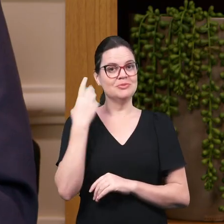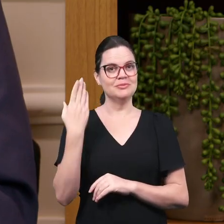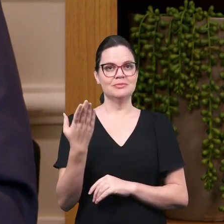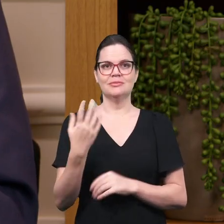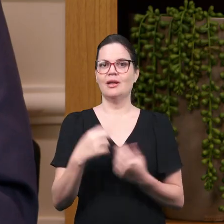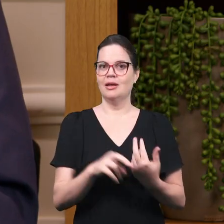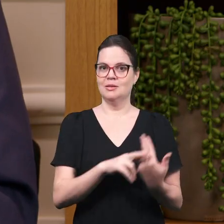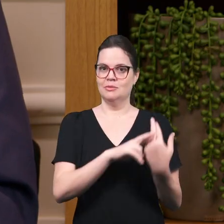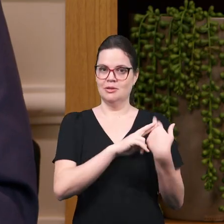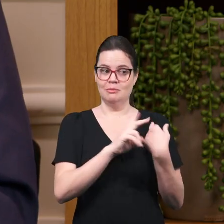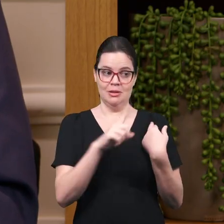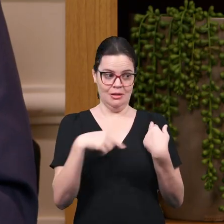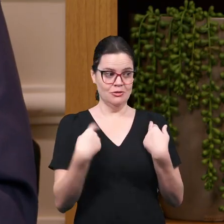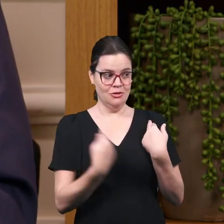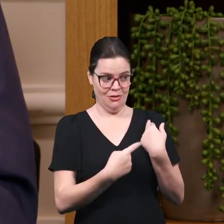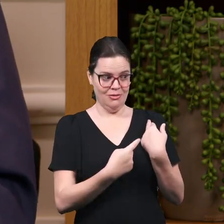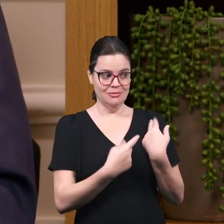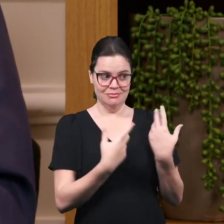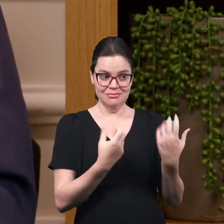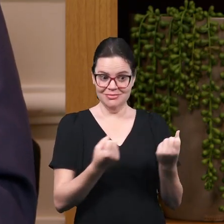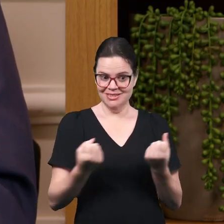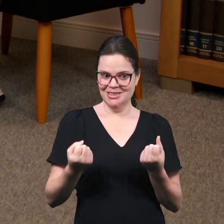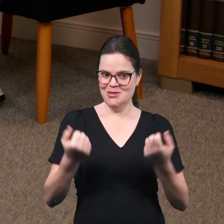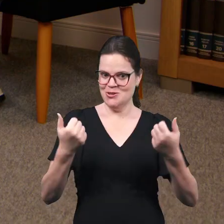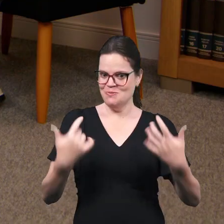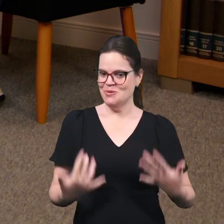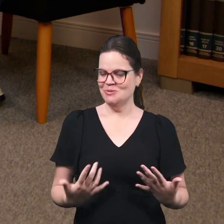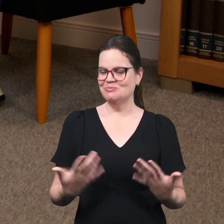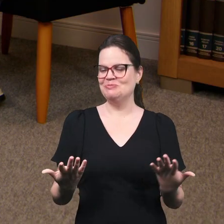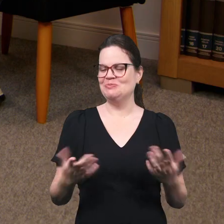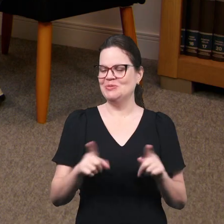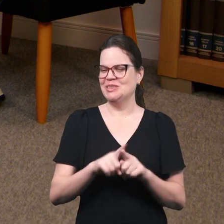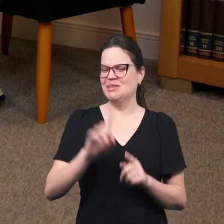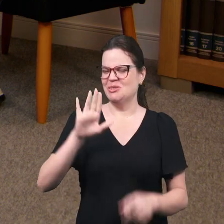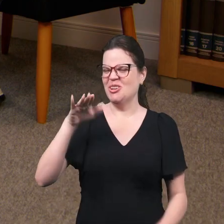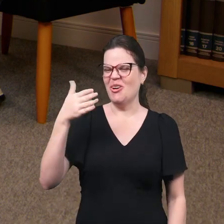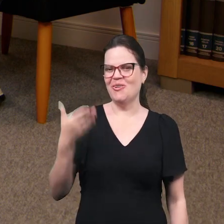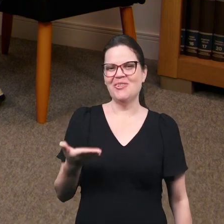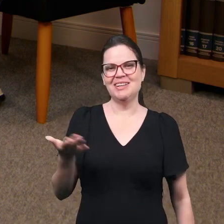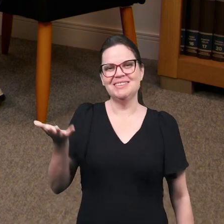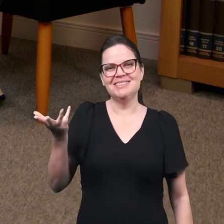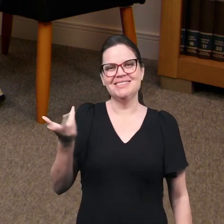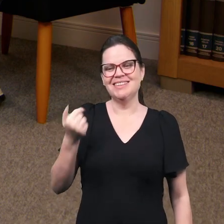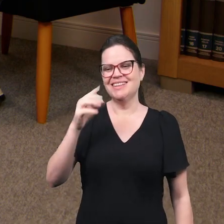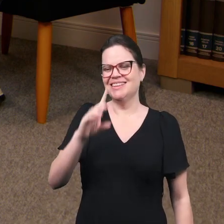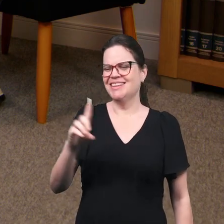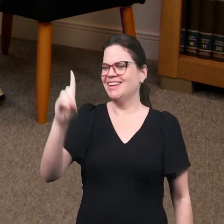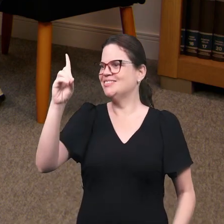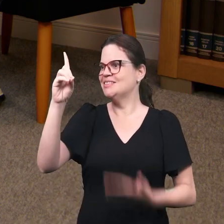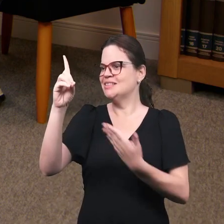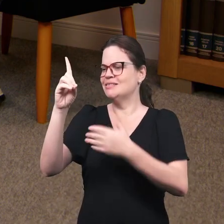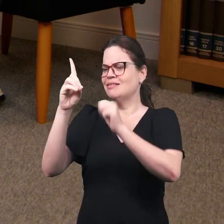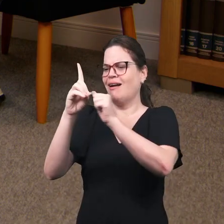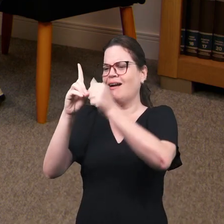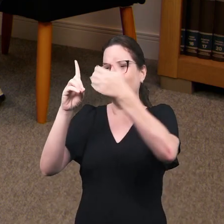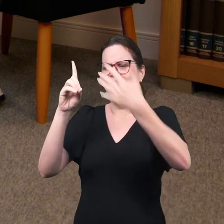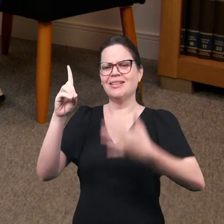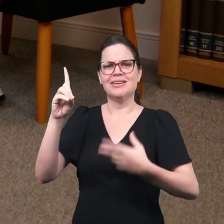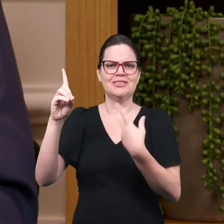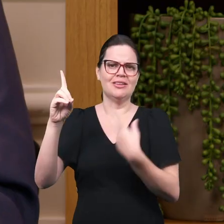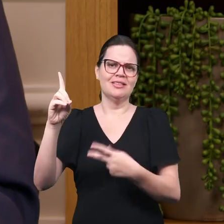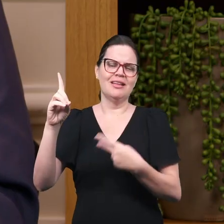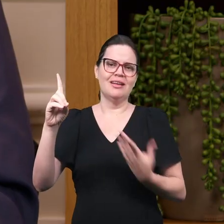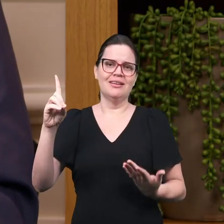que responsabilidade, mas que honra poder falar um pouco do nosso Deus.